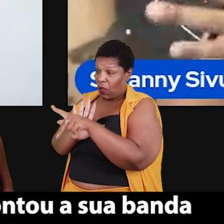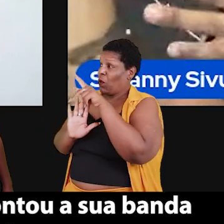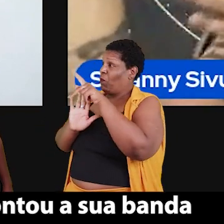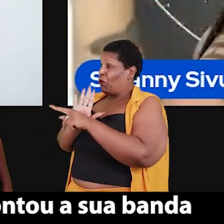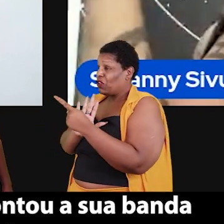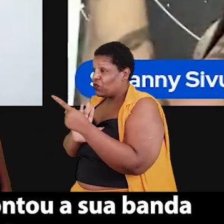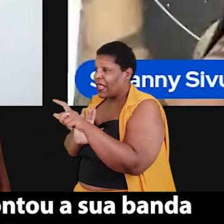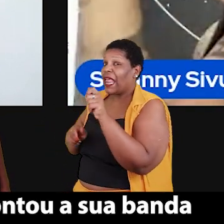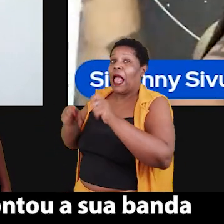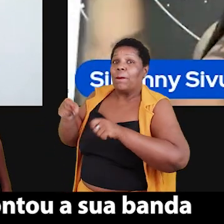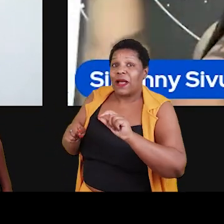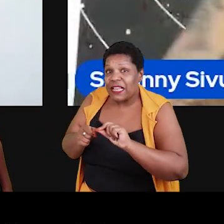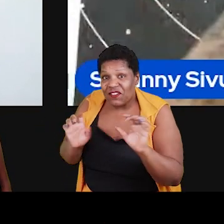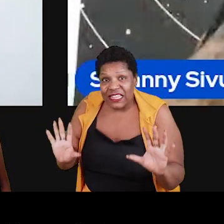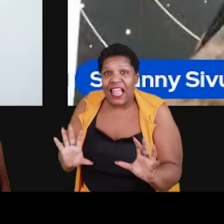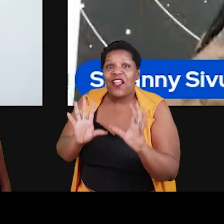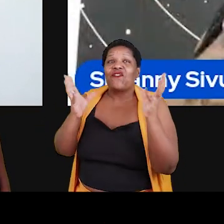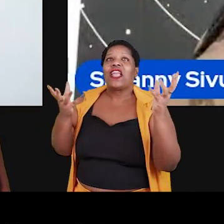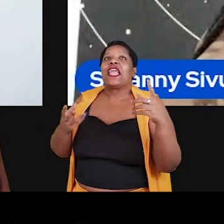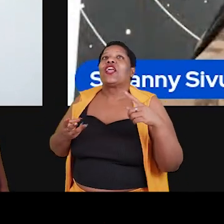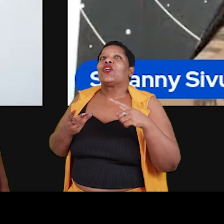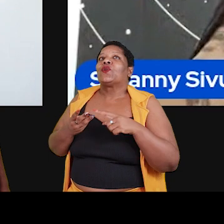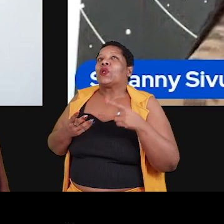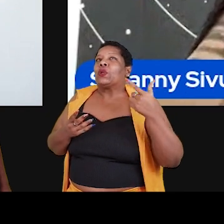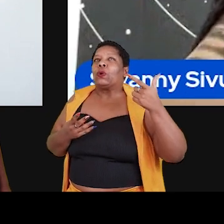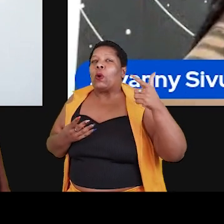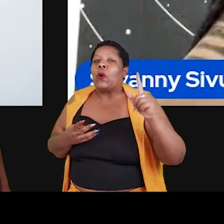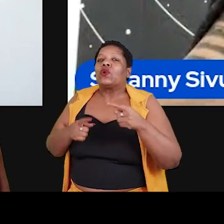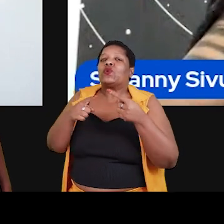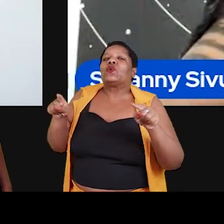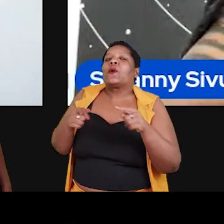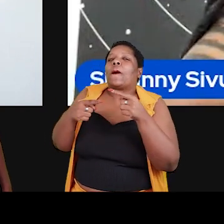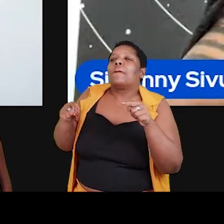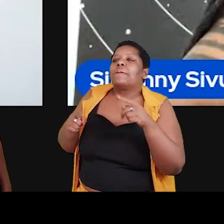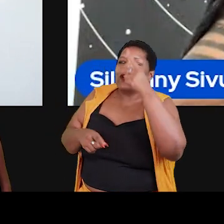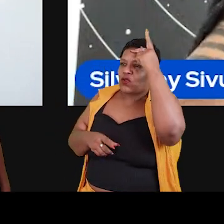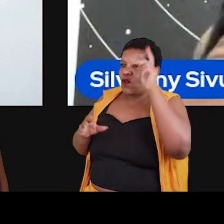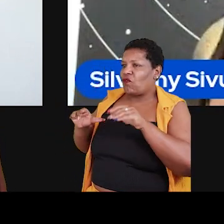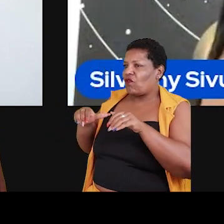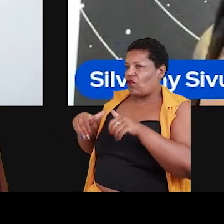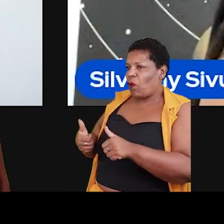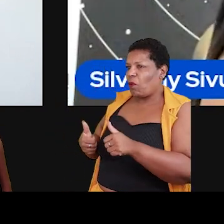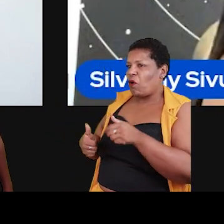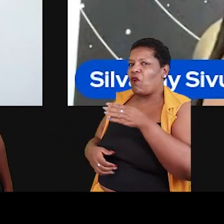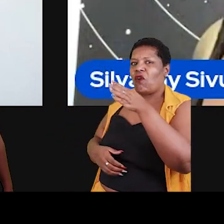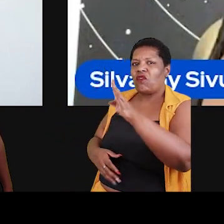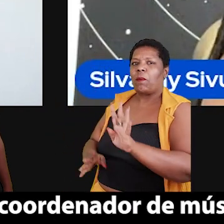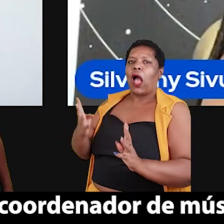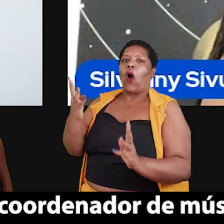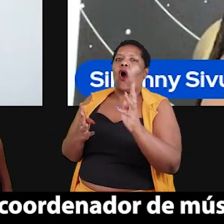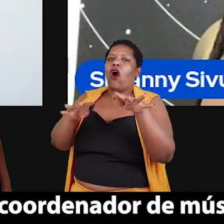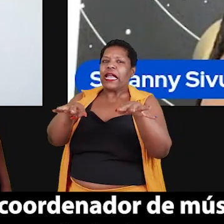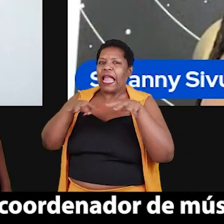sua banda para fazer evento. Eu tenho instrumentistas que foram para orquestra.